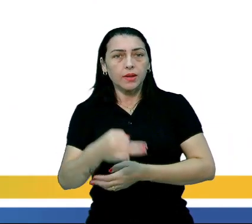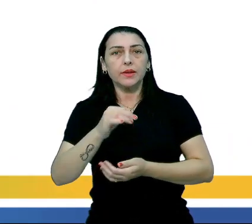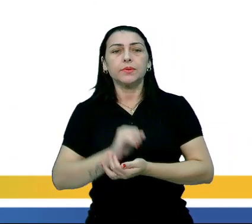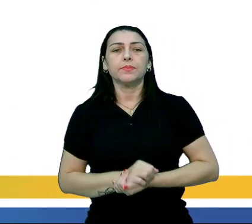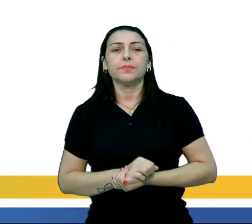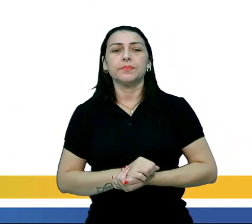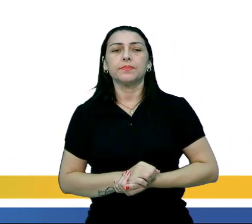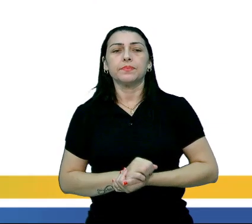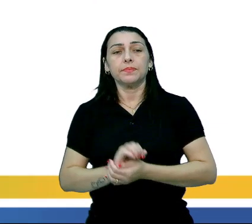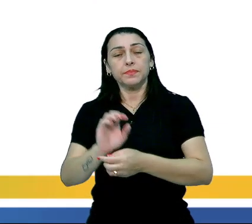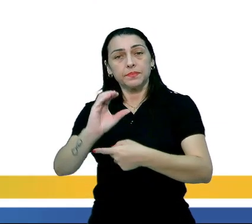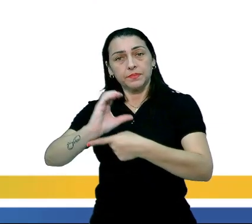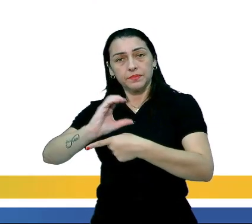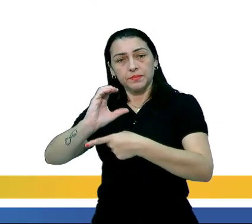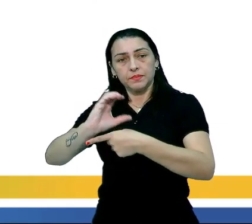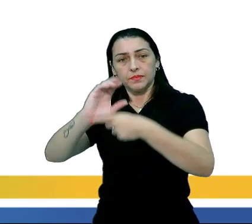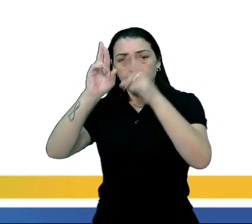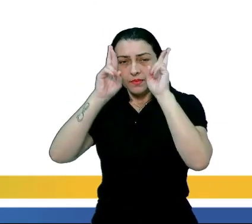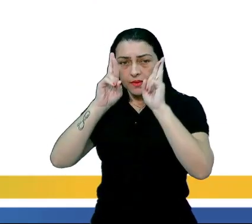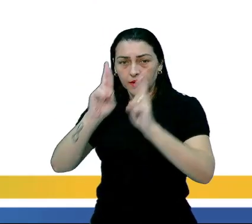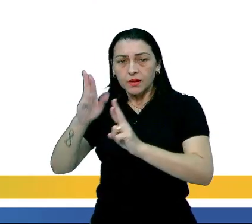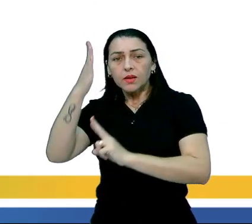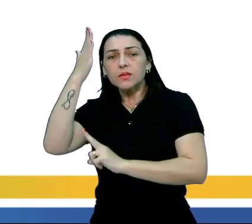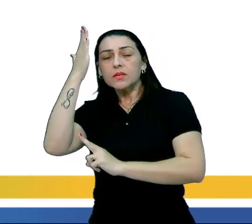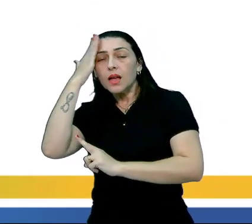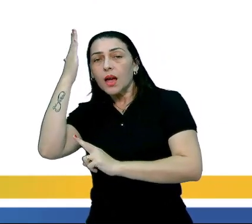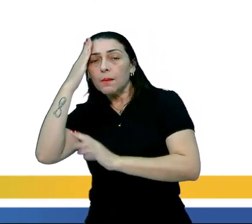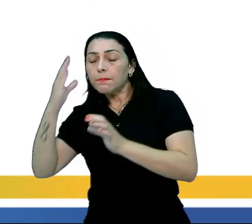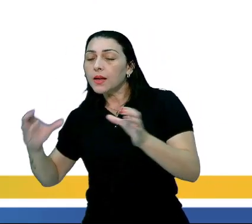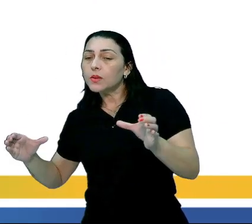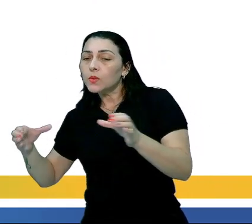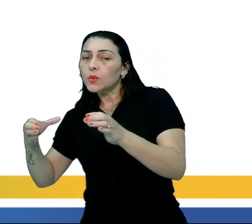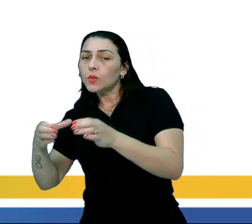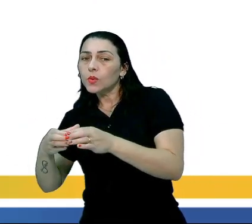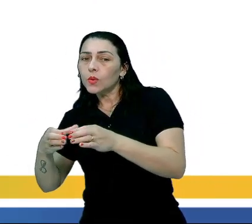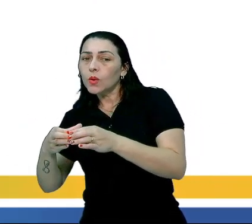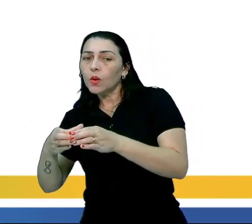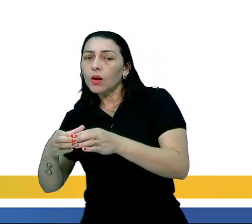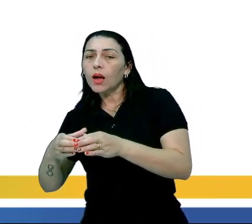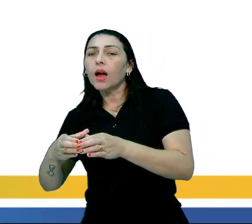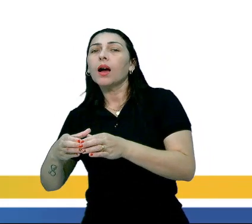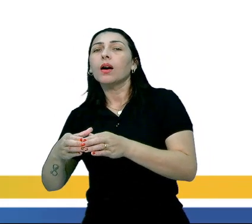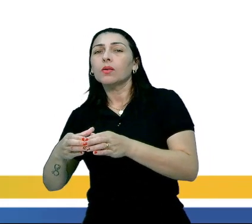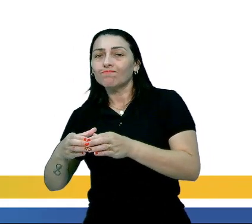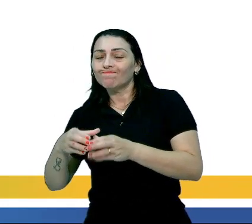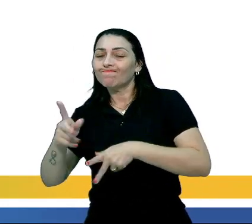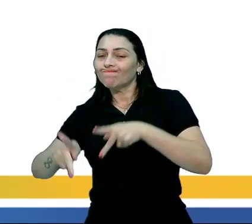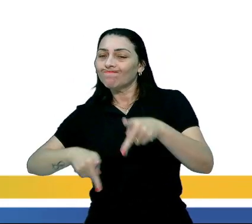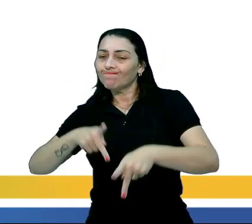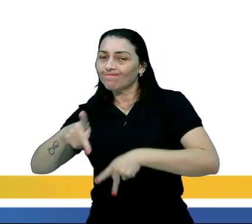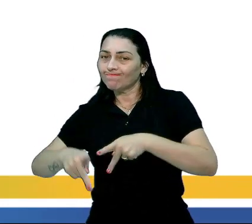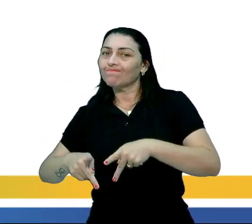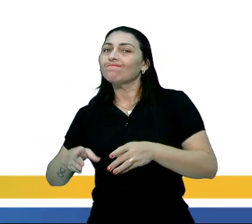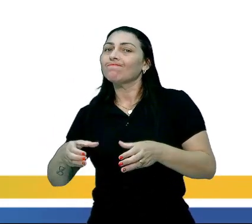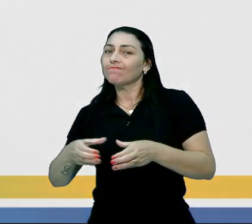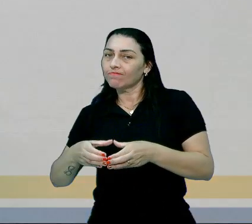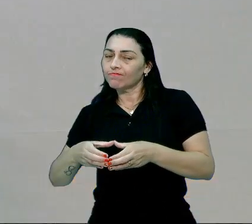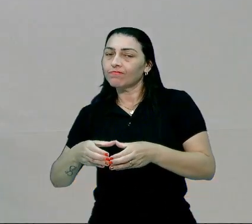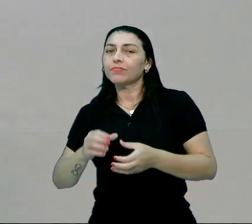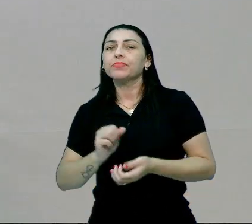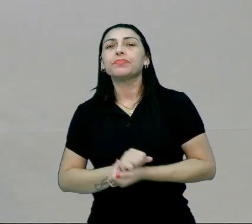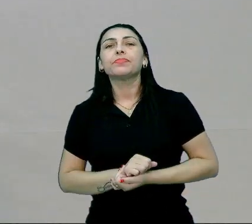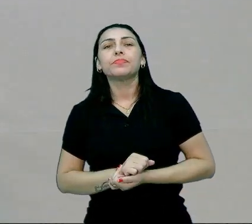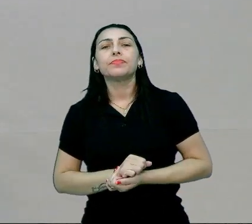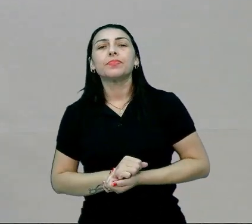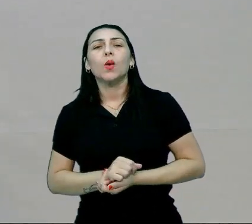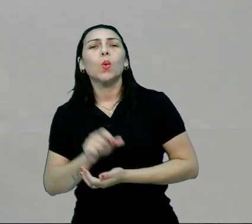correta? Está expressa na letra C, respeito ao saber local comunitário.